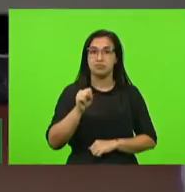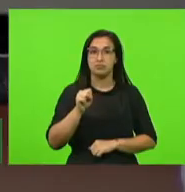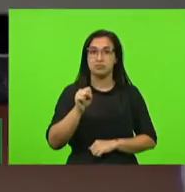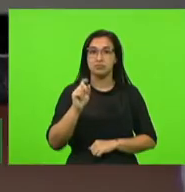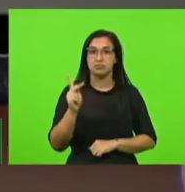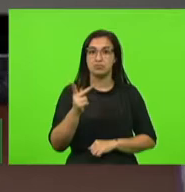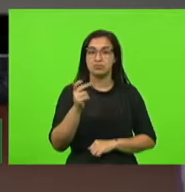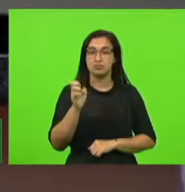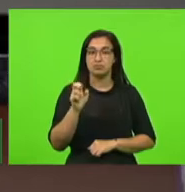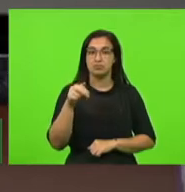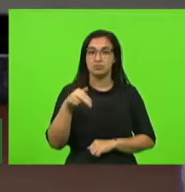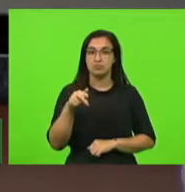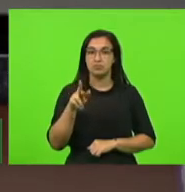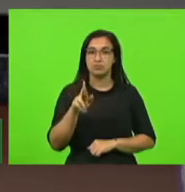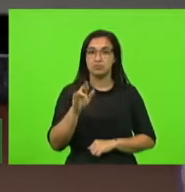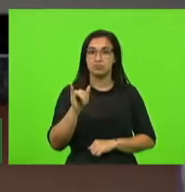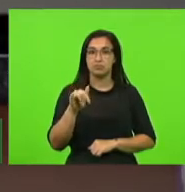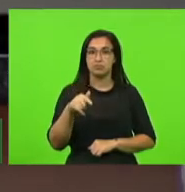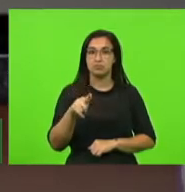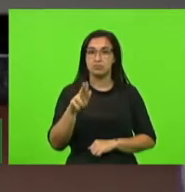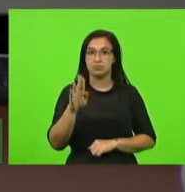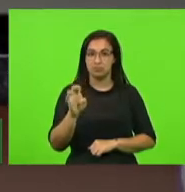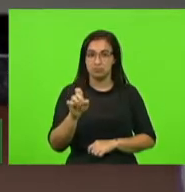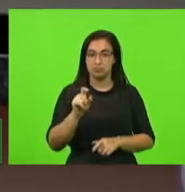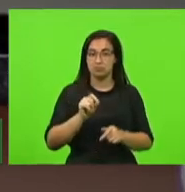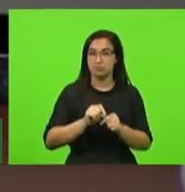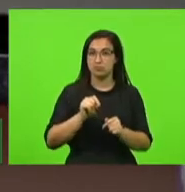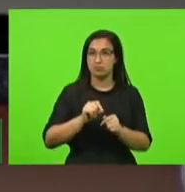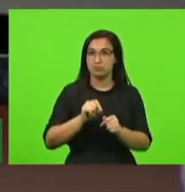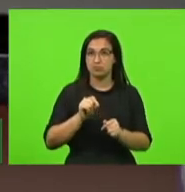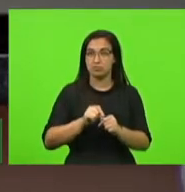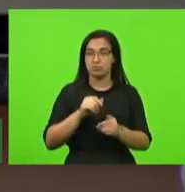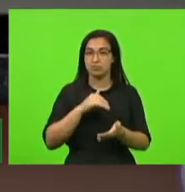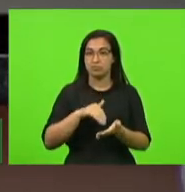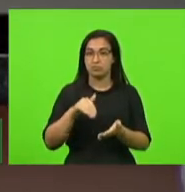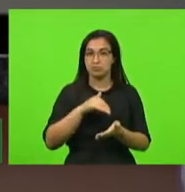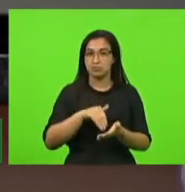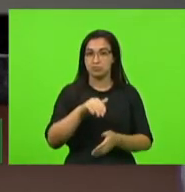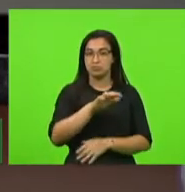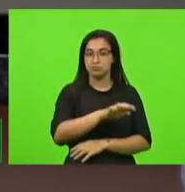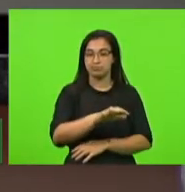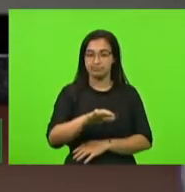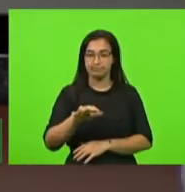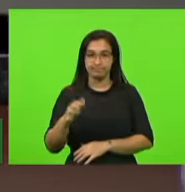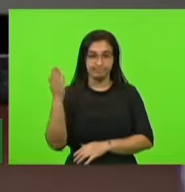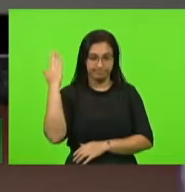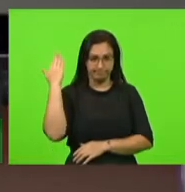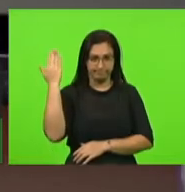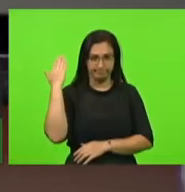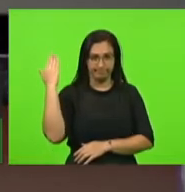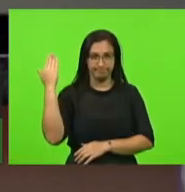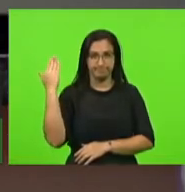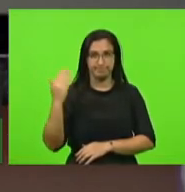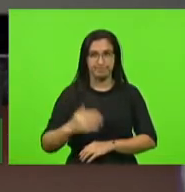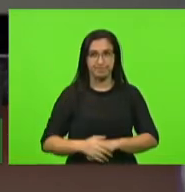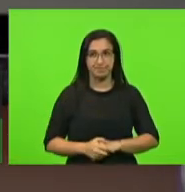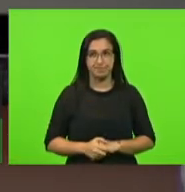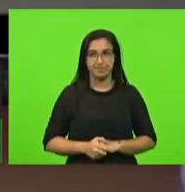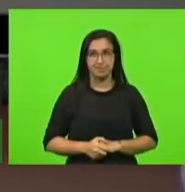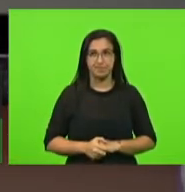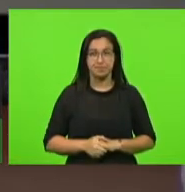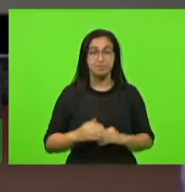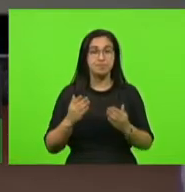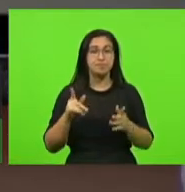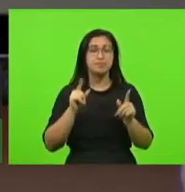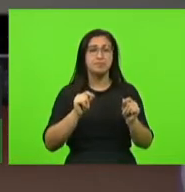Maurício Kudillac, ao fazer as secretarias regionais na época, ele fez